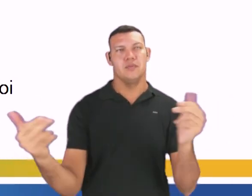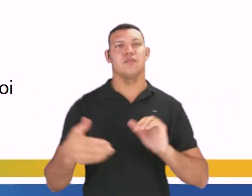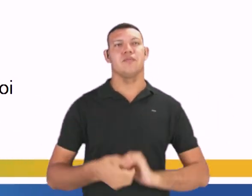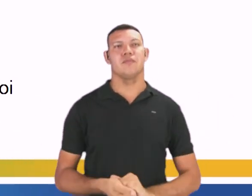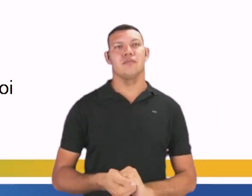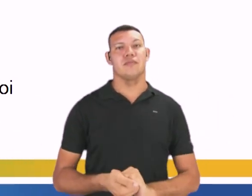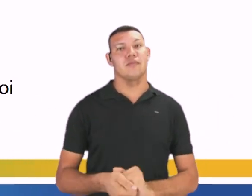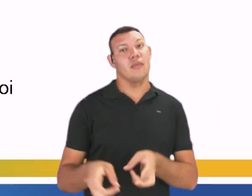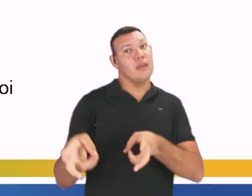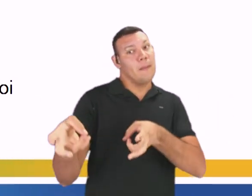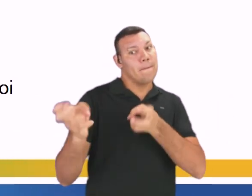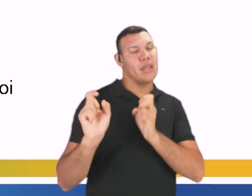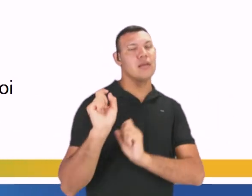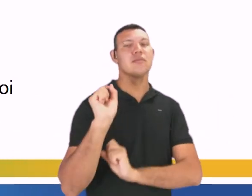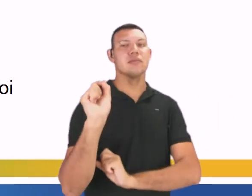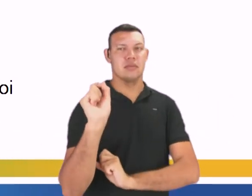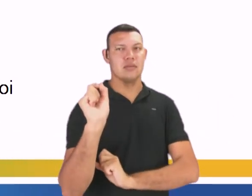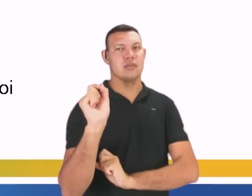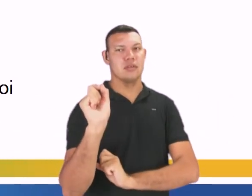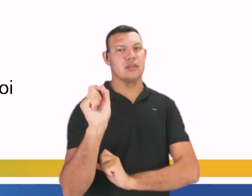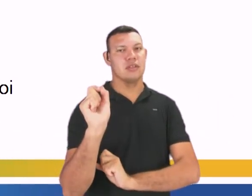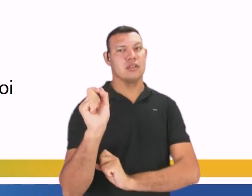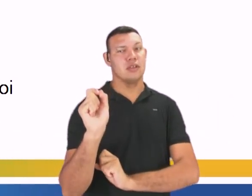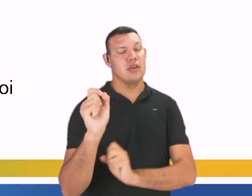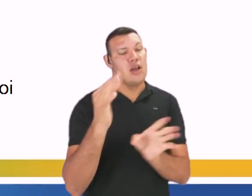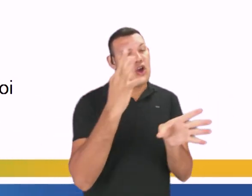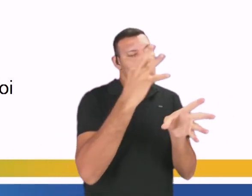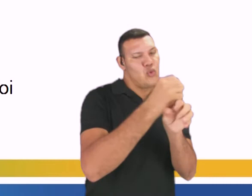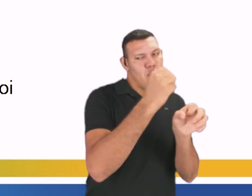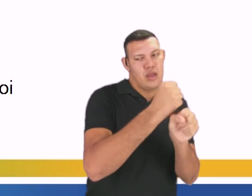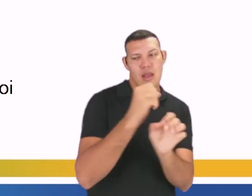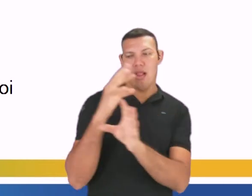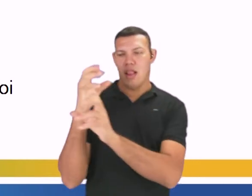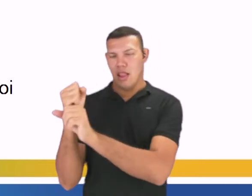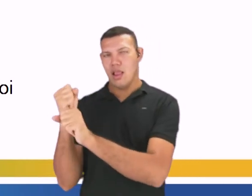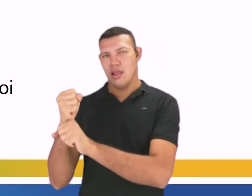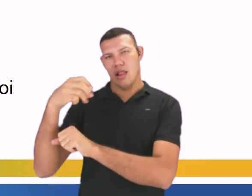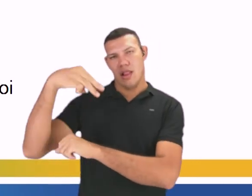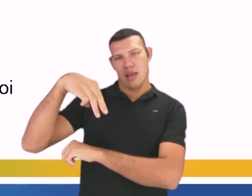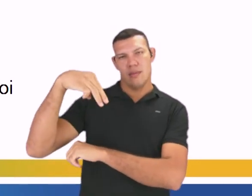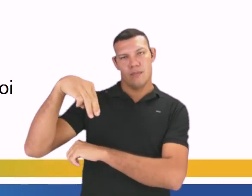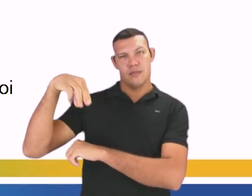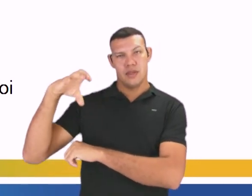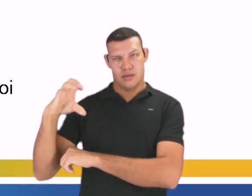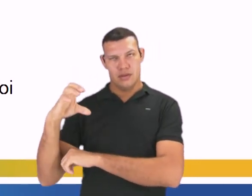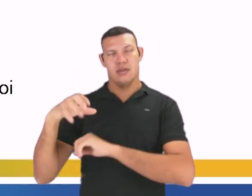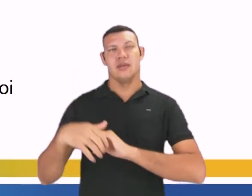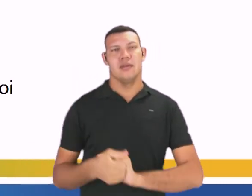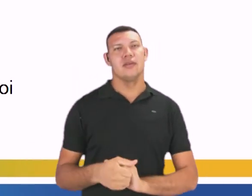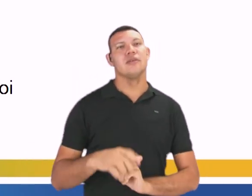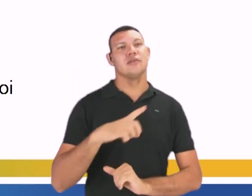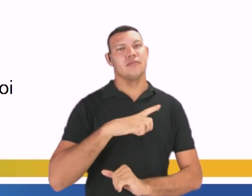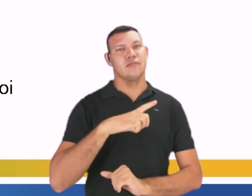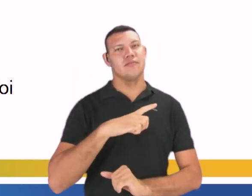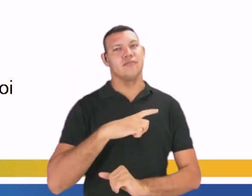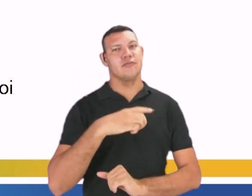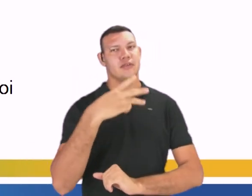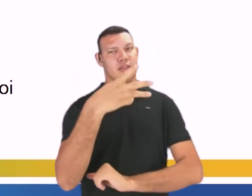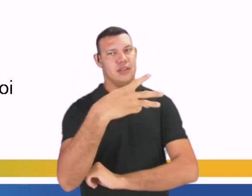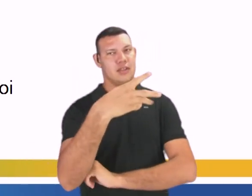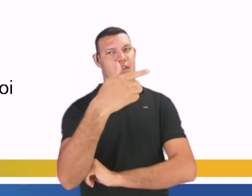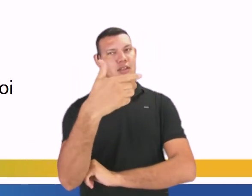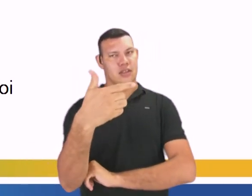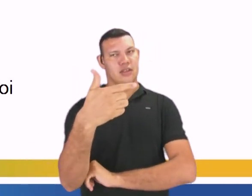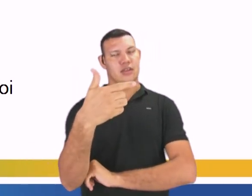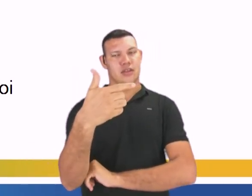E aí você percebe que ao fazer esse cálculo utilizando o MMC, você terá 32 em